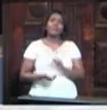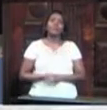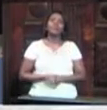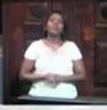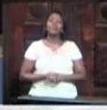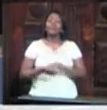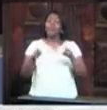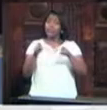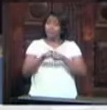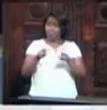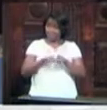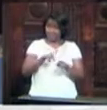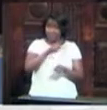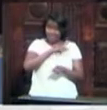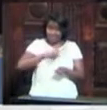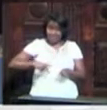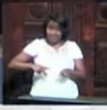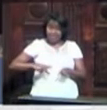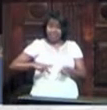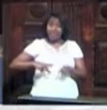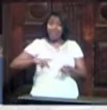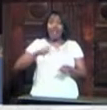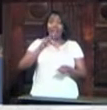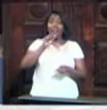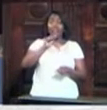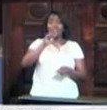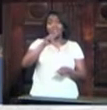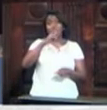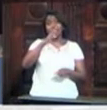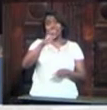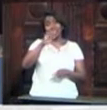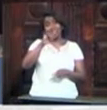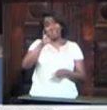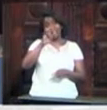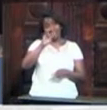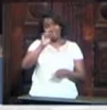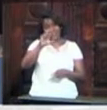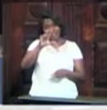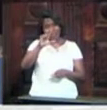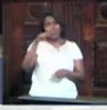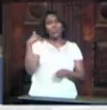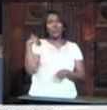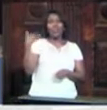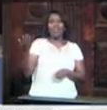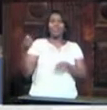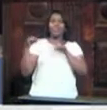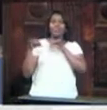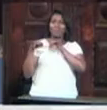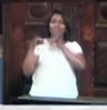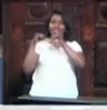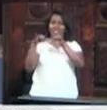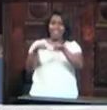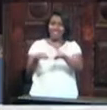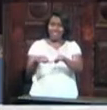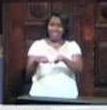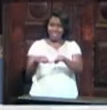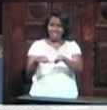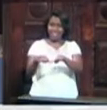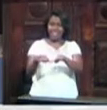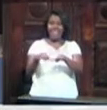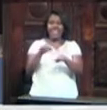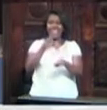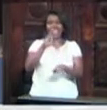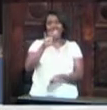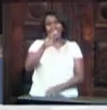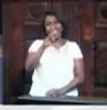Também, senhor presidente, Avenida Central, ao lado do supermercado Rede